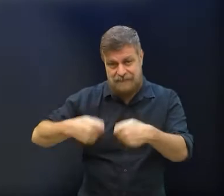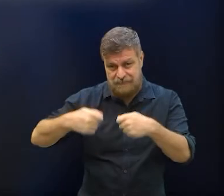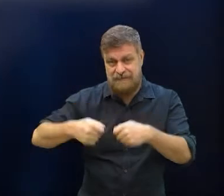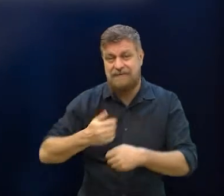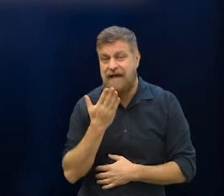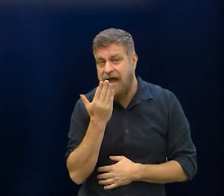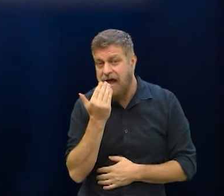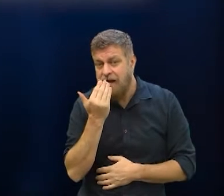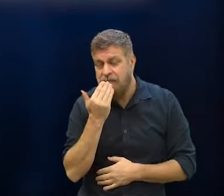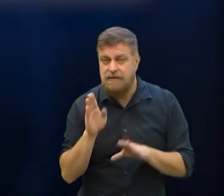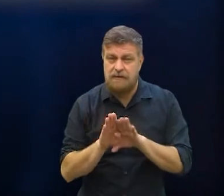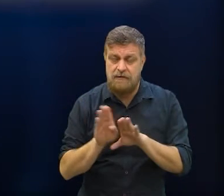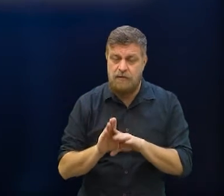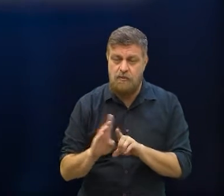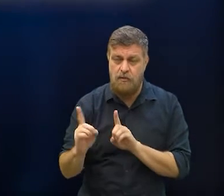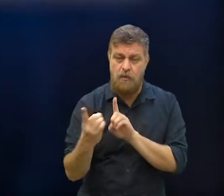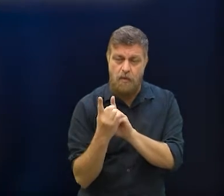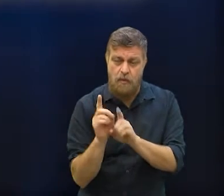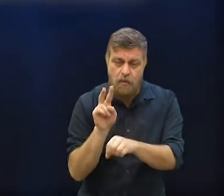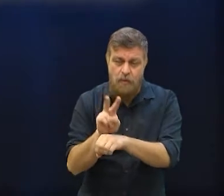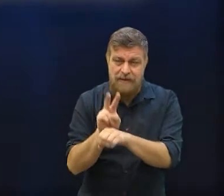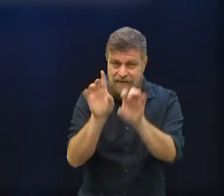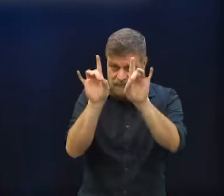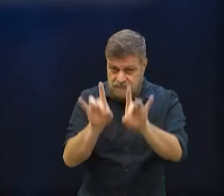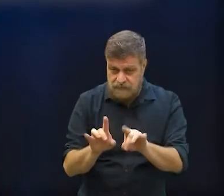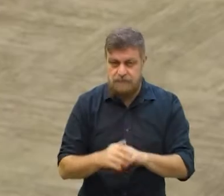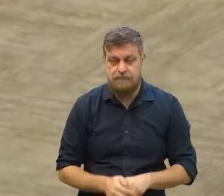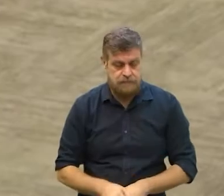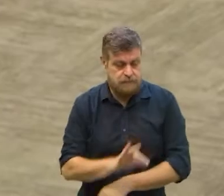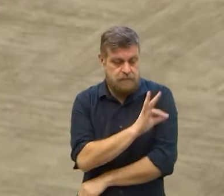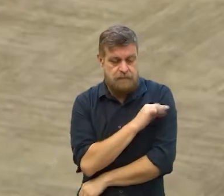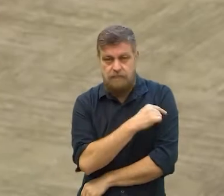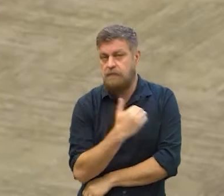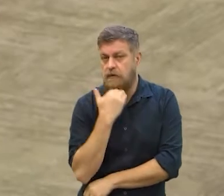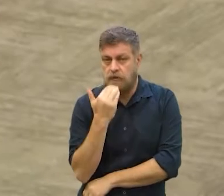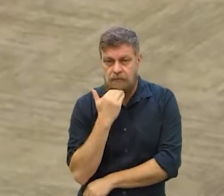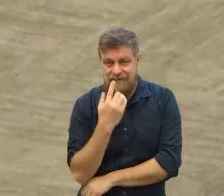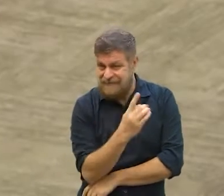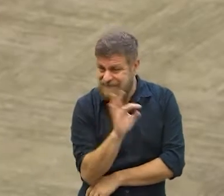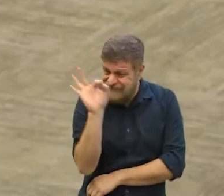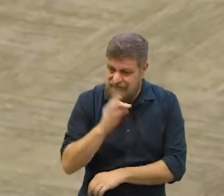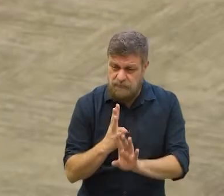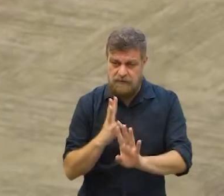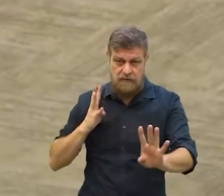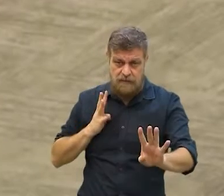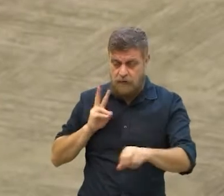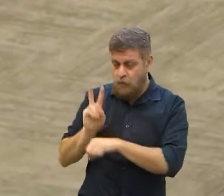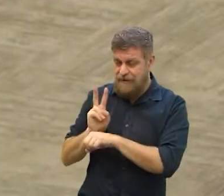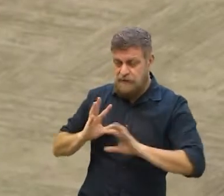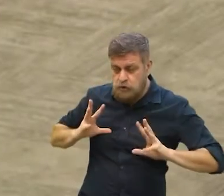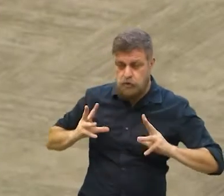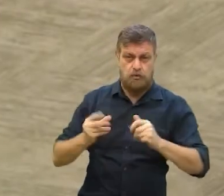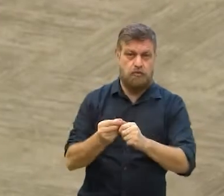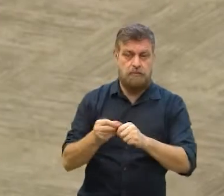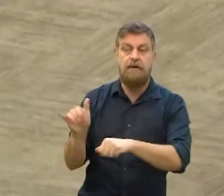beneficiária necessite de alimentação ou atenção especial. Enquanto o poder público não conseguir suprir 100% da